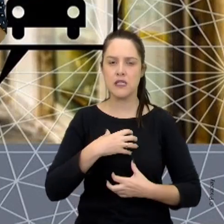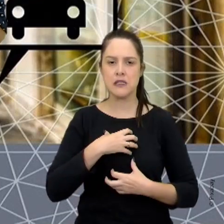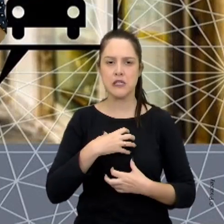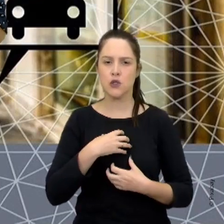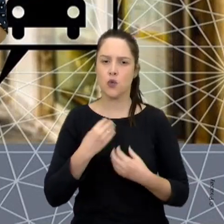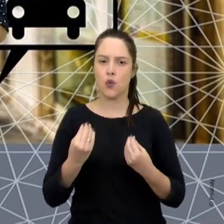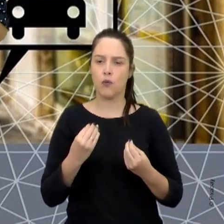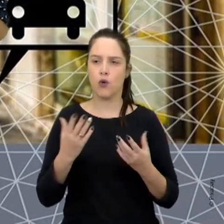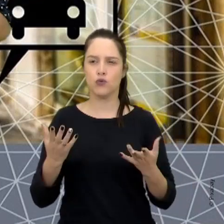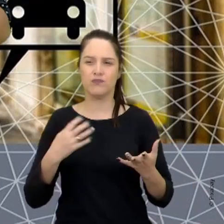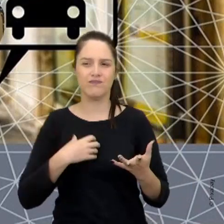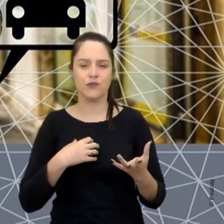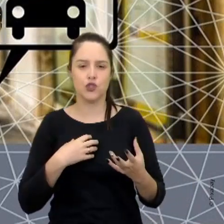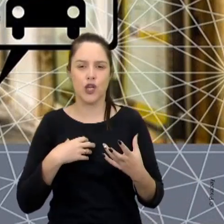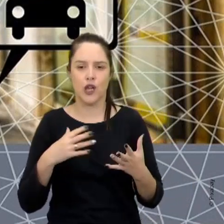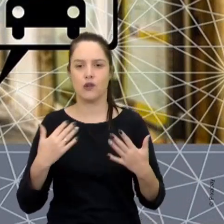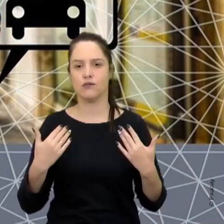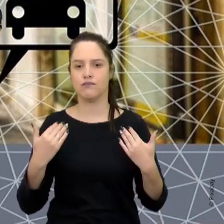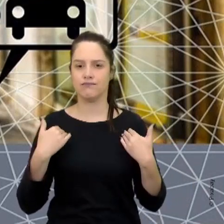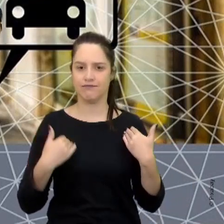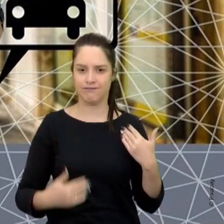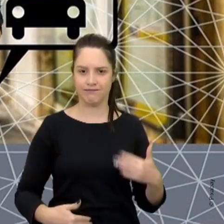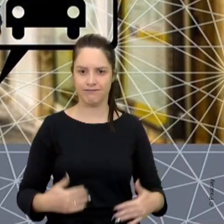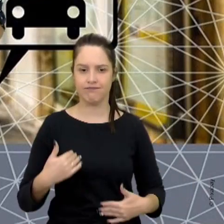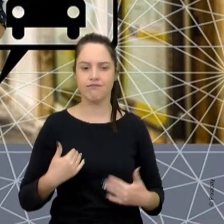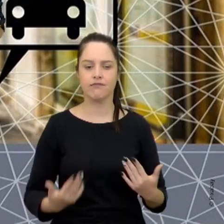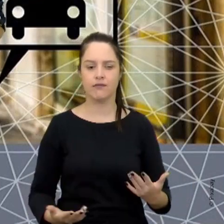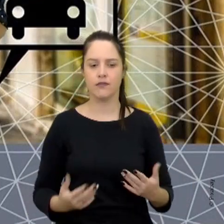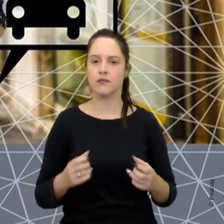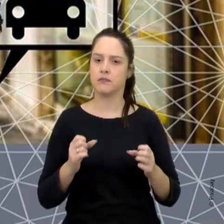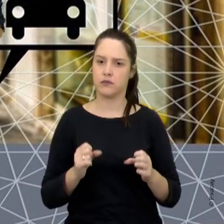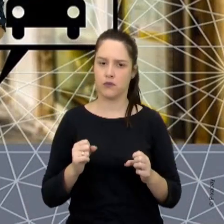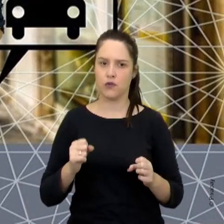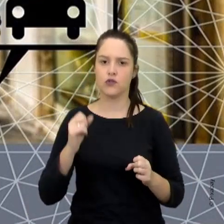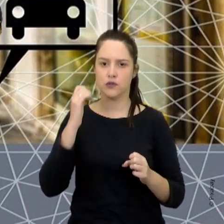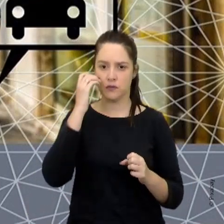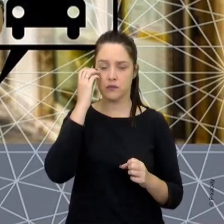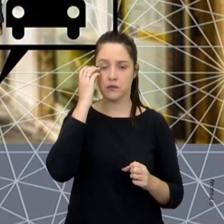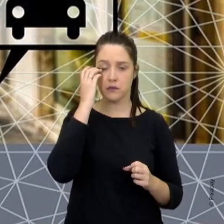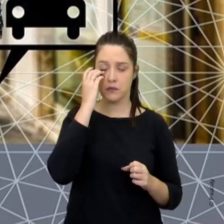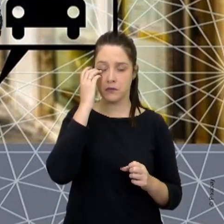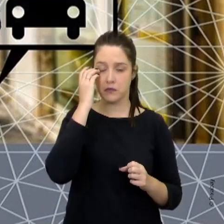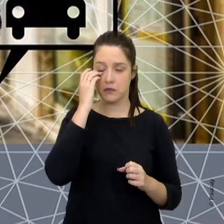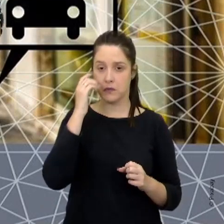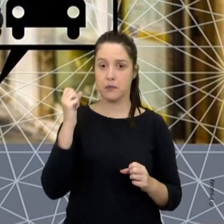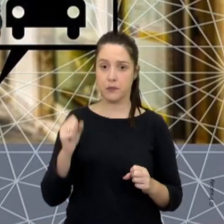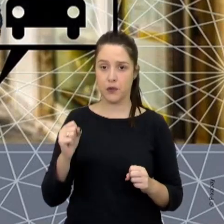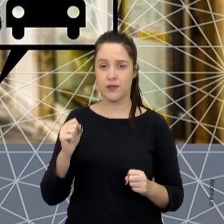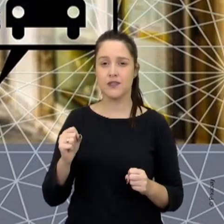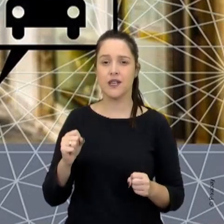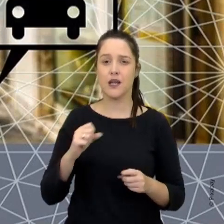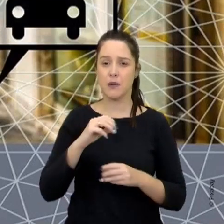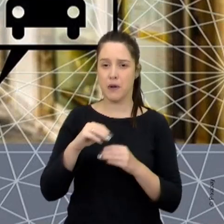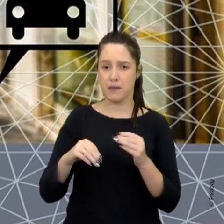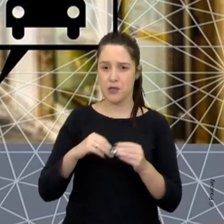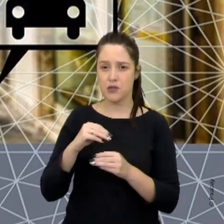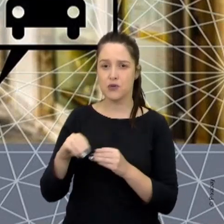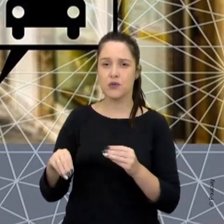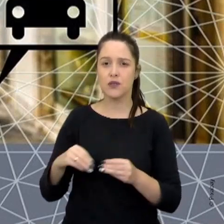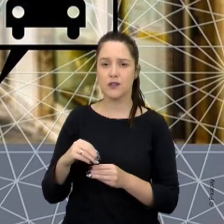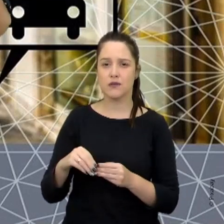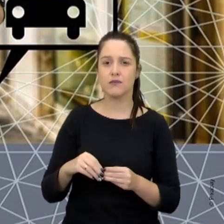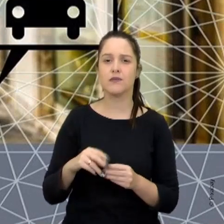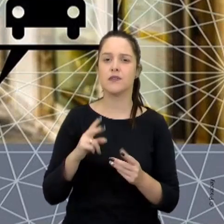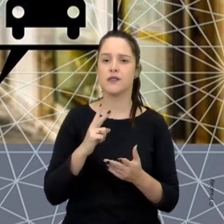estou assim, né? Pode ser. Poderia mas ser invariavelmente seria retrato mesmo. Poderia ser um autorretrato surrealista, mas mesmo assim